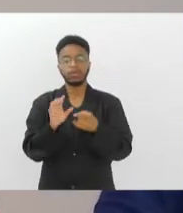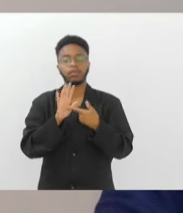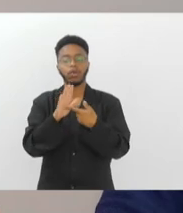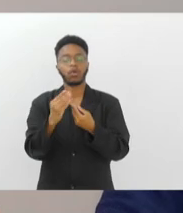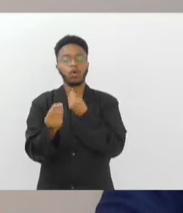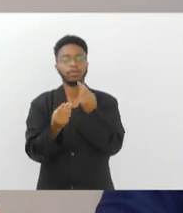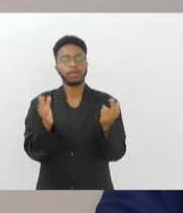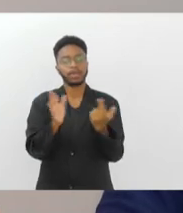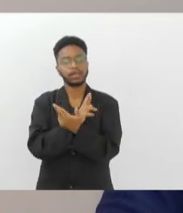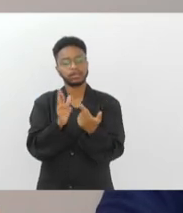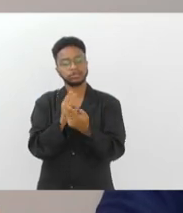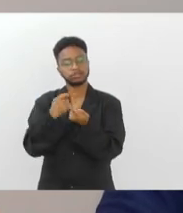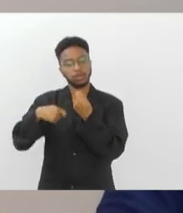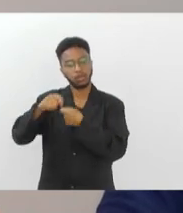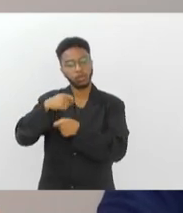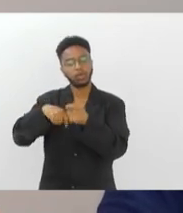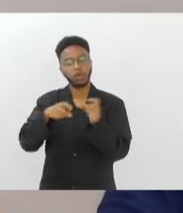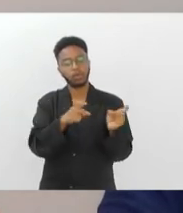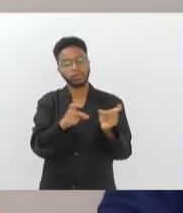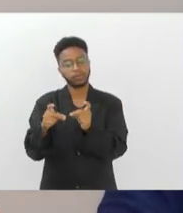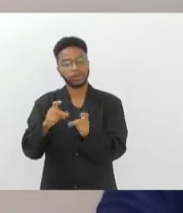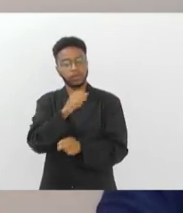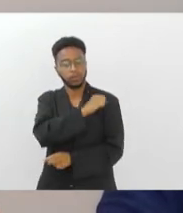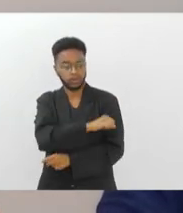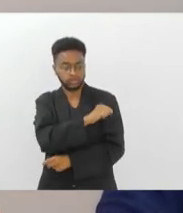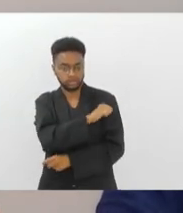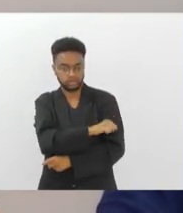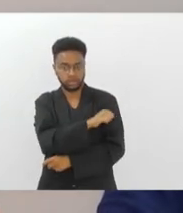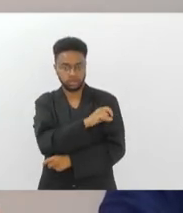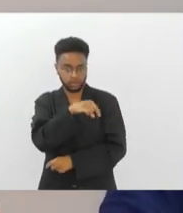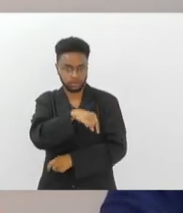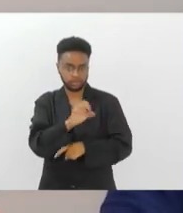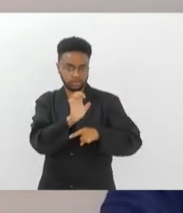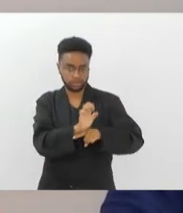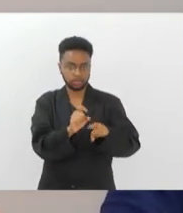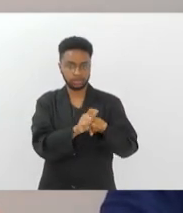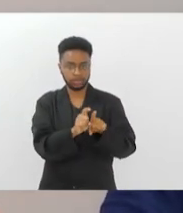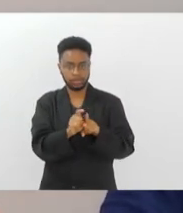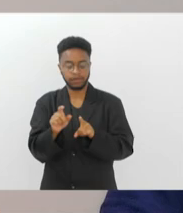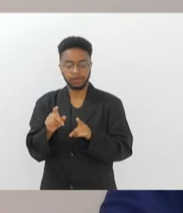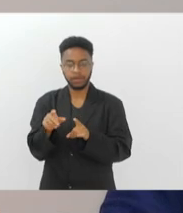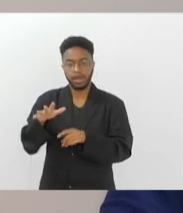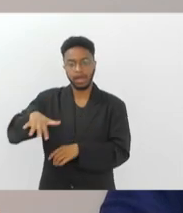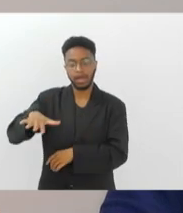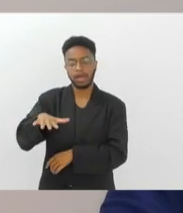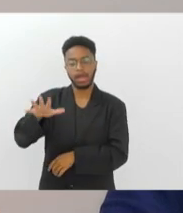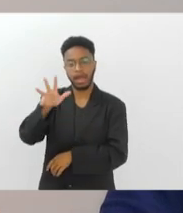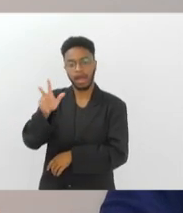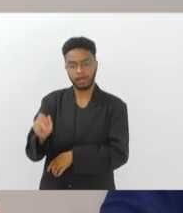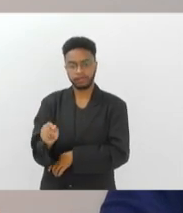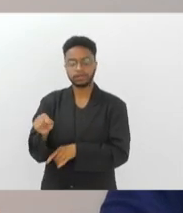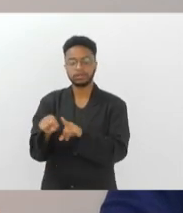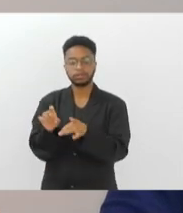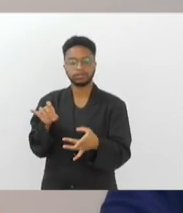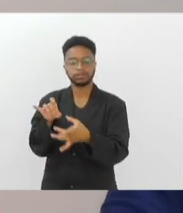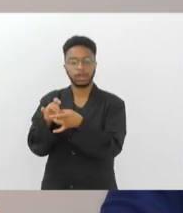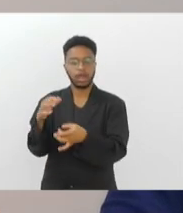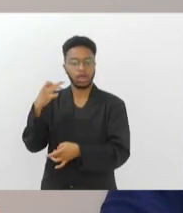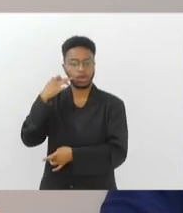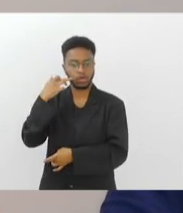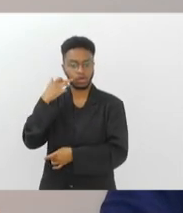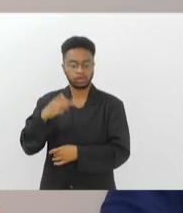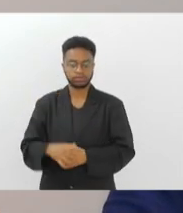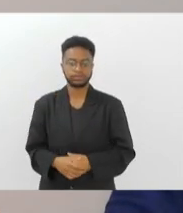econômica e comercial entre o Rio de Janeiro, o Estado do Rio de Janeiro, e o continente africano, notadamente Angola.